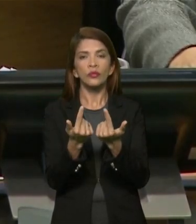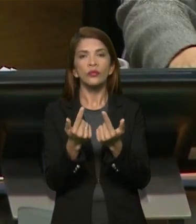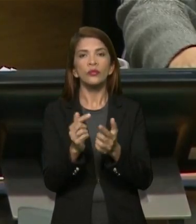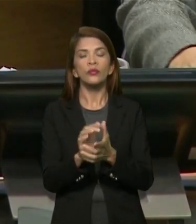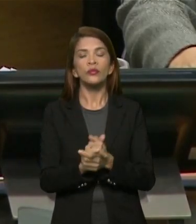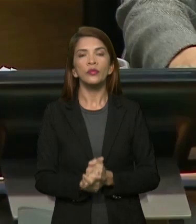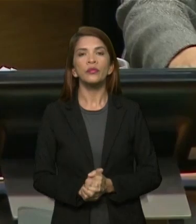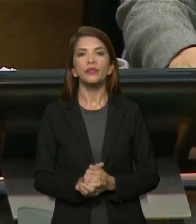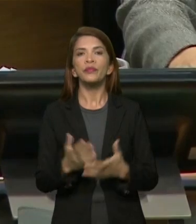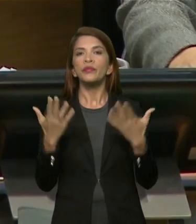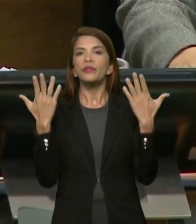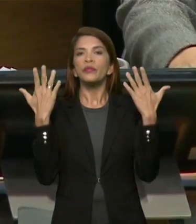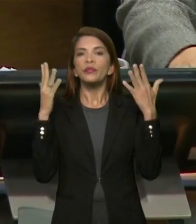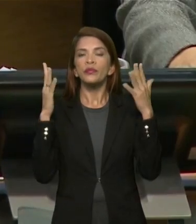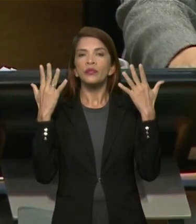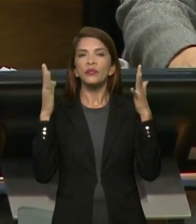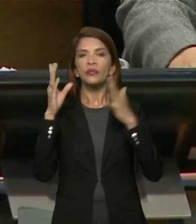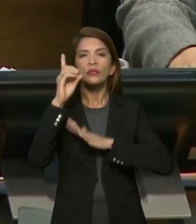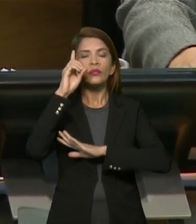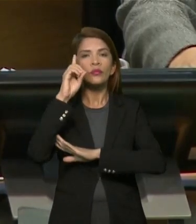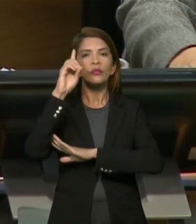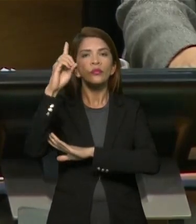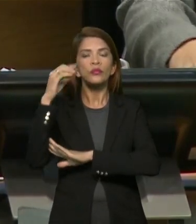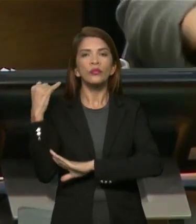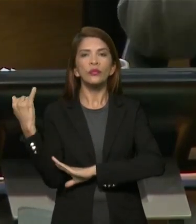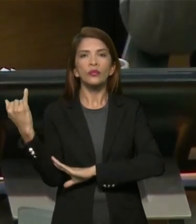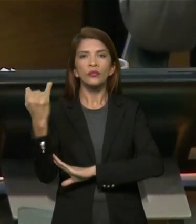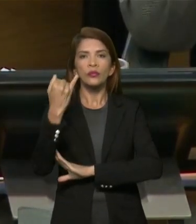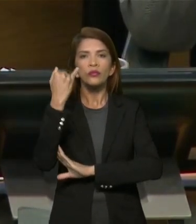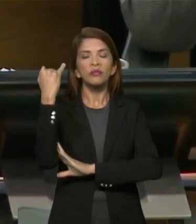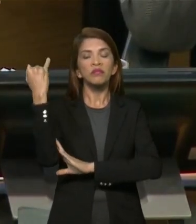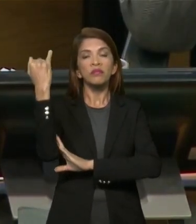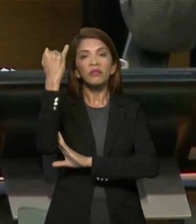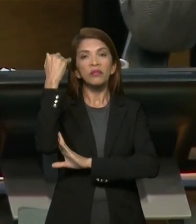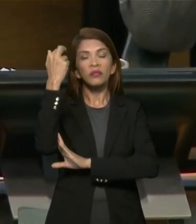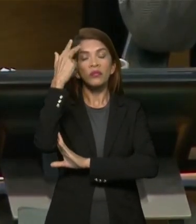para celebrar uma data de enorme importância histórica,